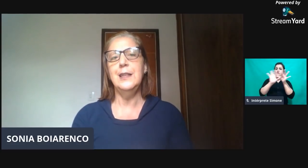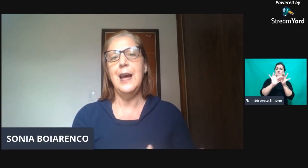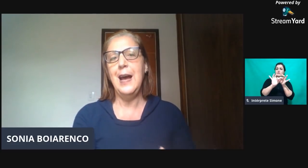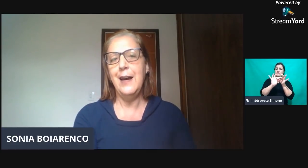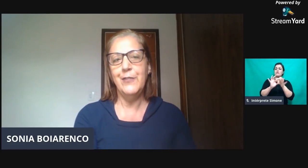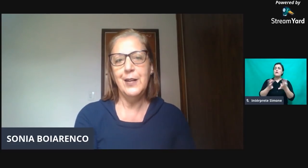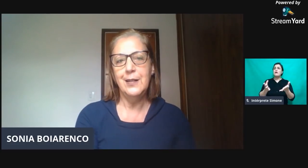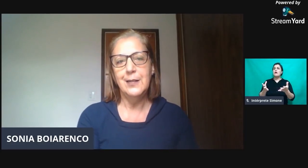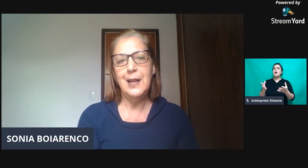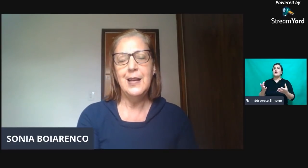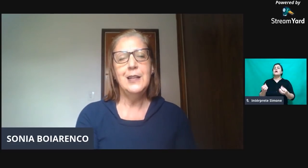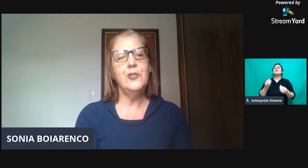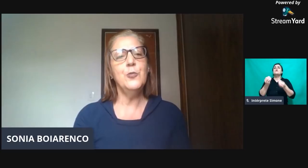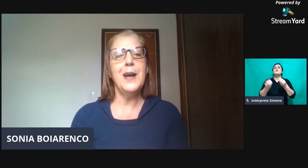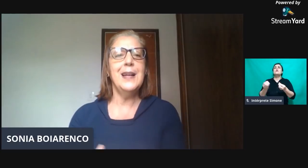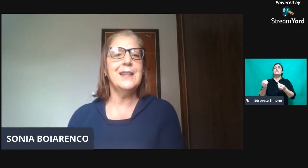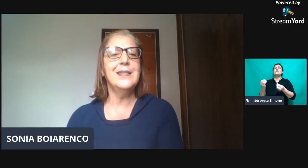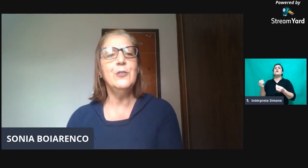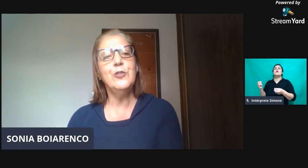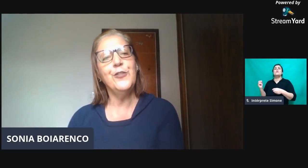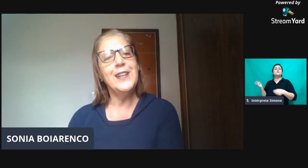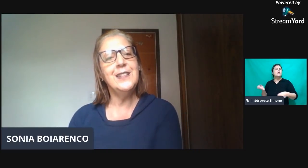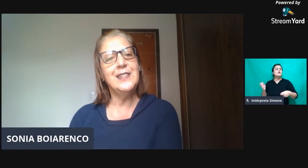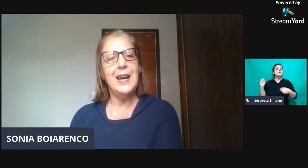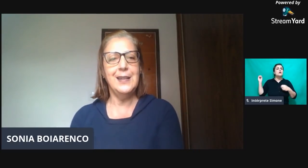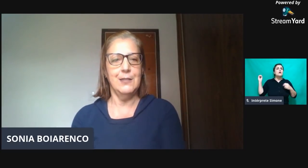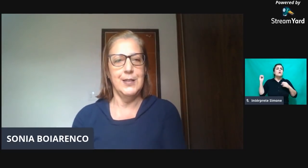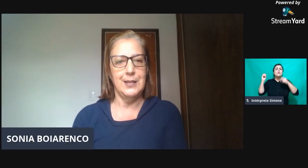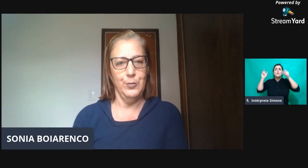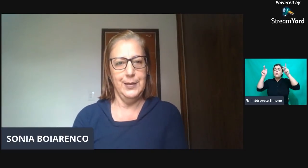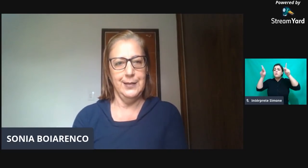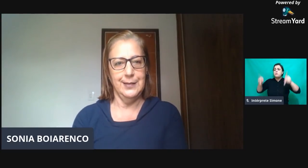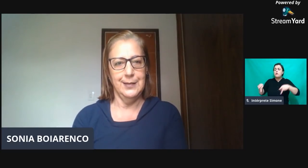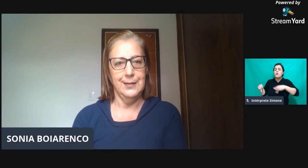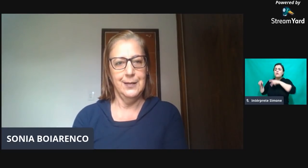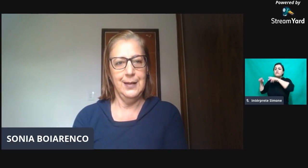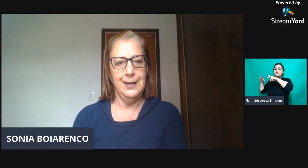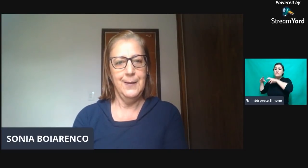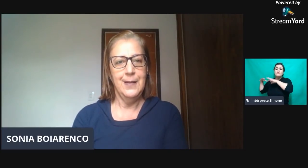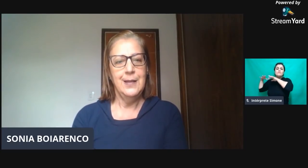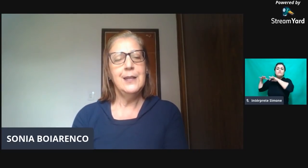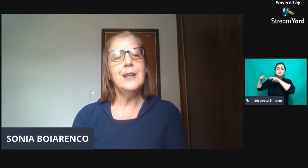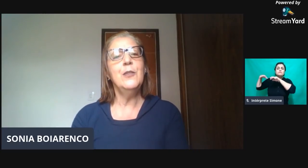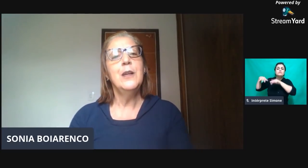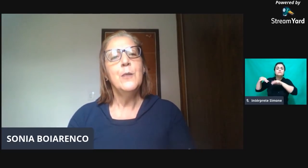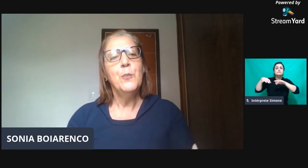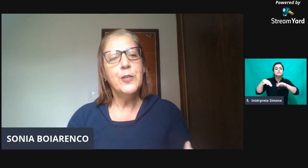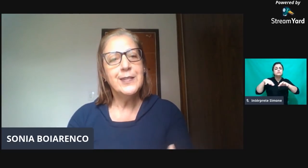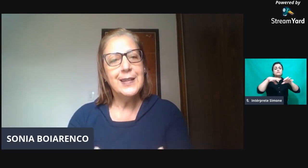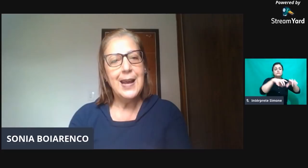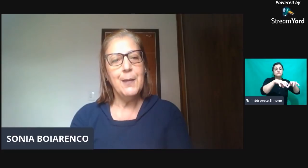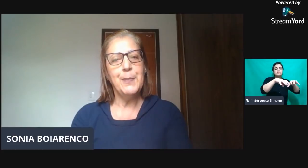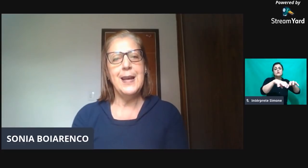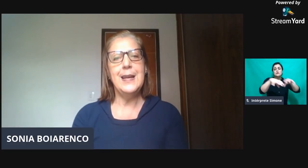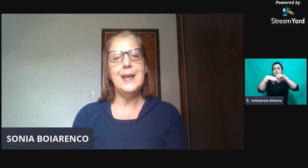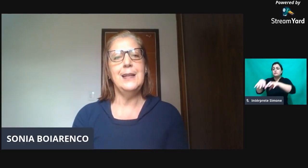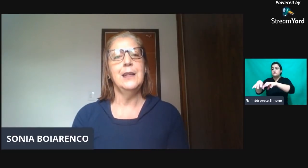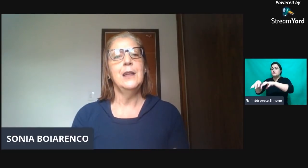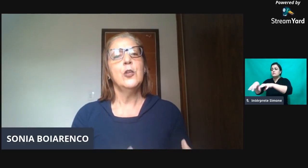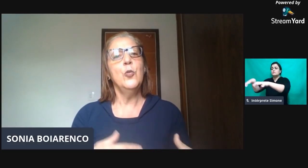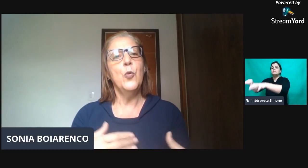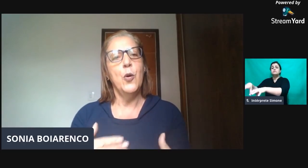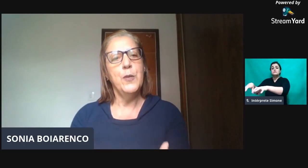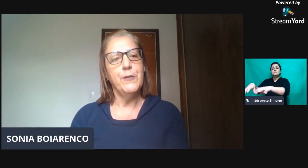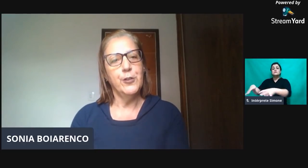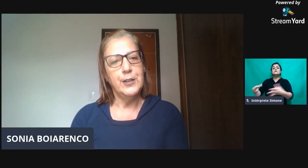que ele andava, né? E tinha uma relação diferenciada com a natureza, né? Então, mostrar para